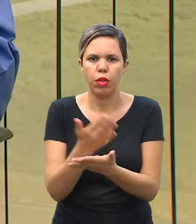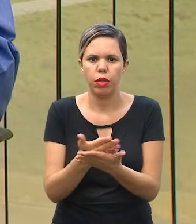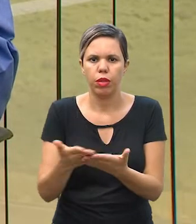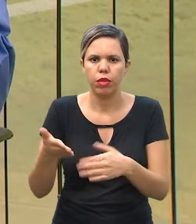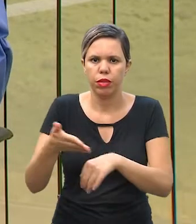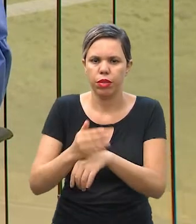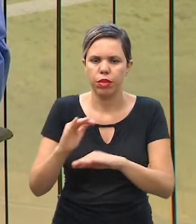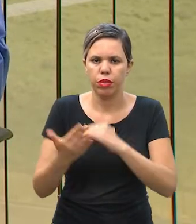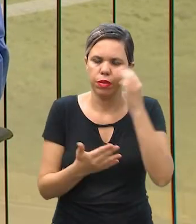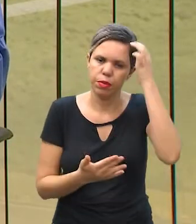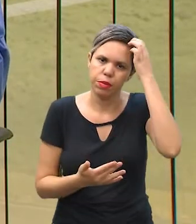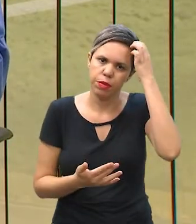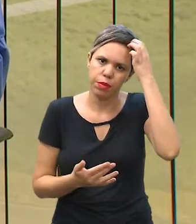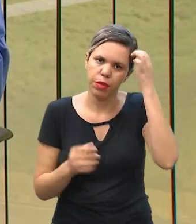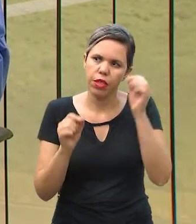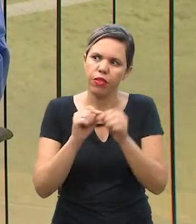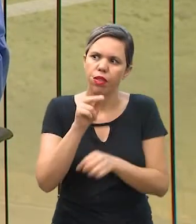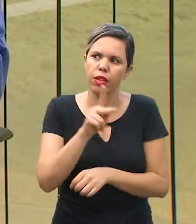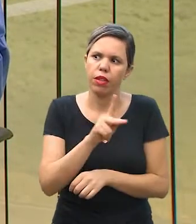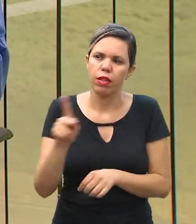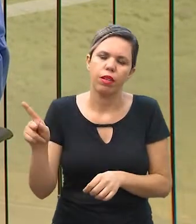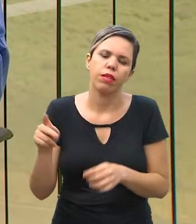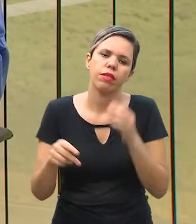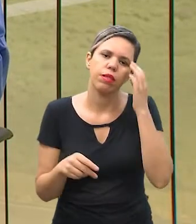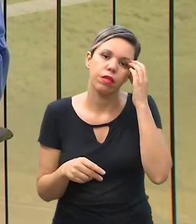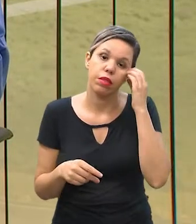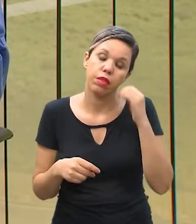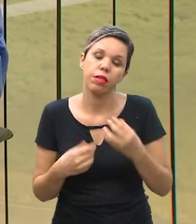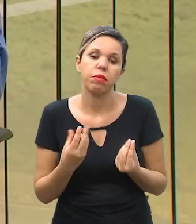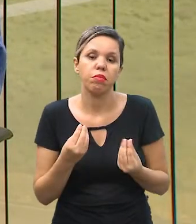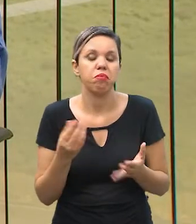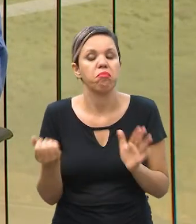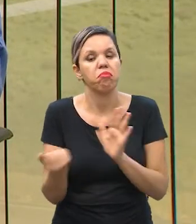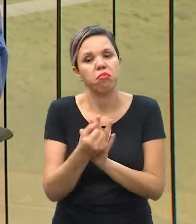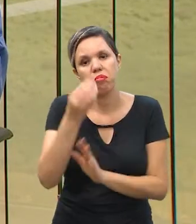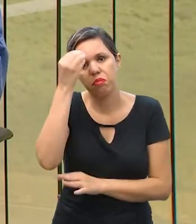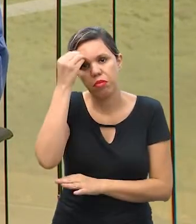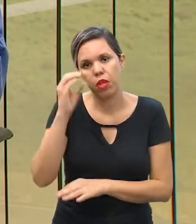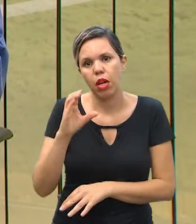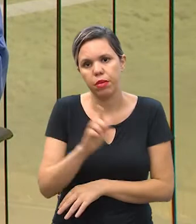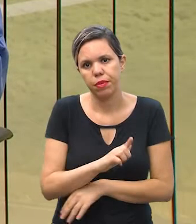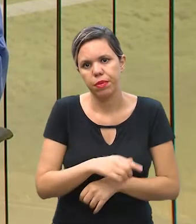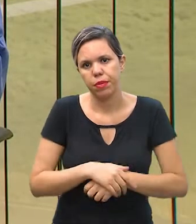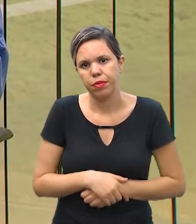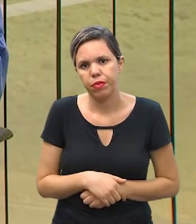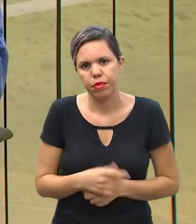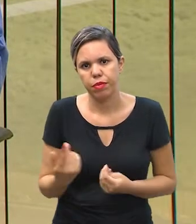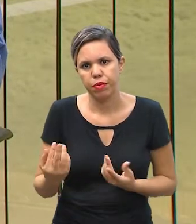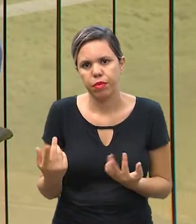bairro e celebrou-se a missa. Então, é muito marcado a história do Campo